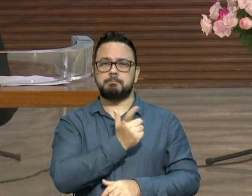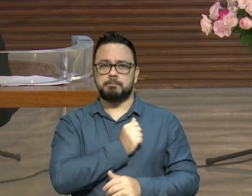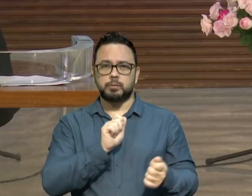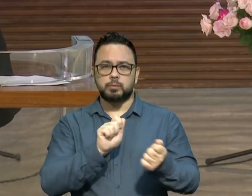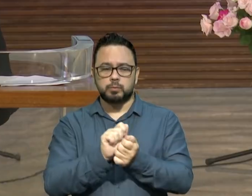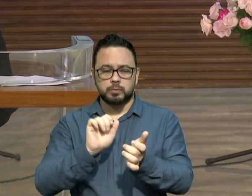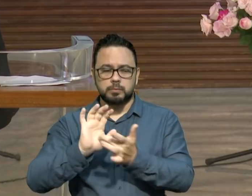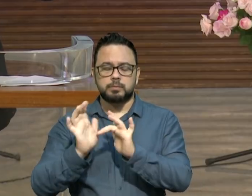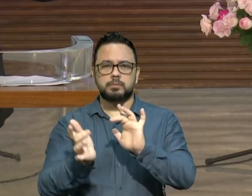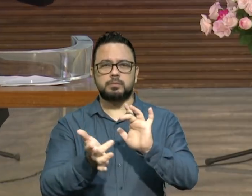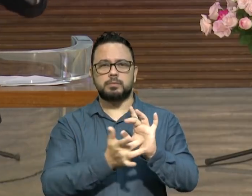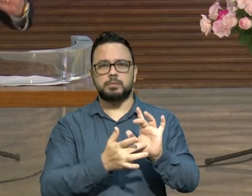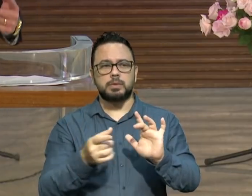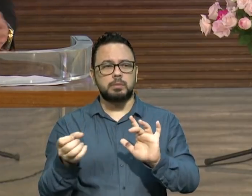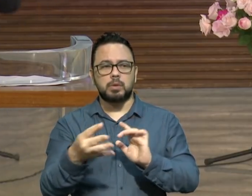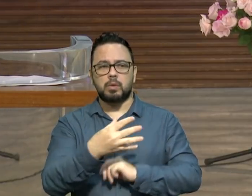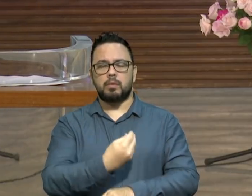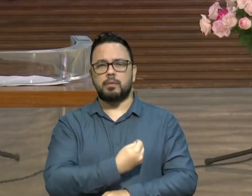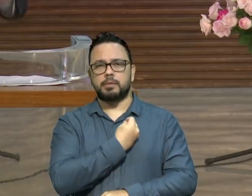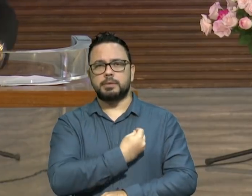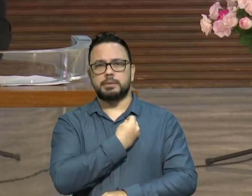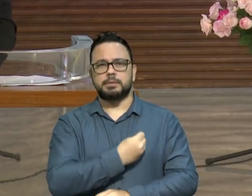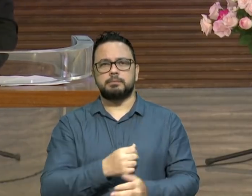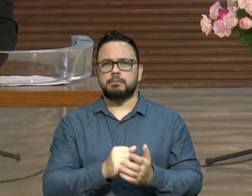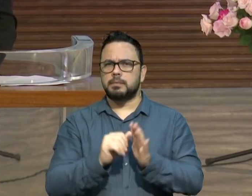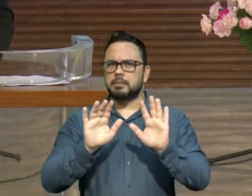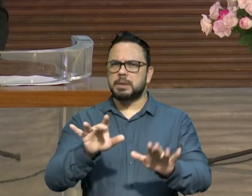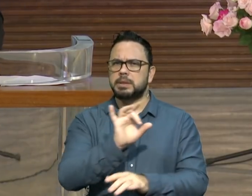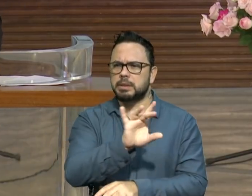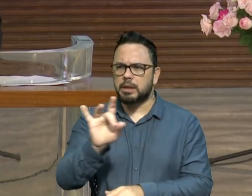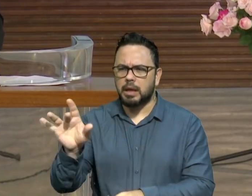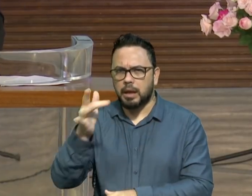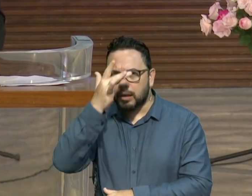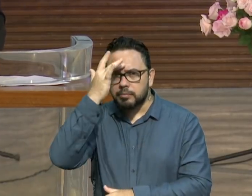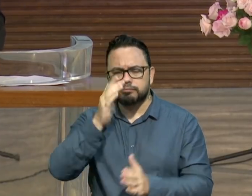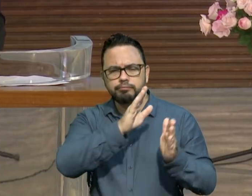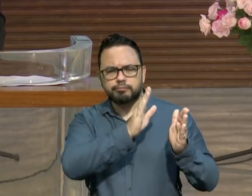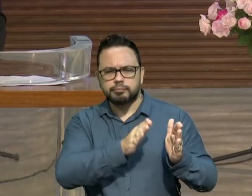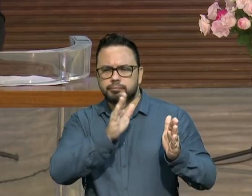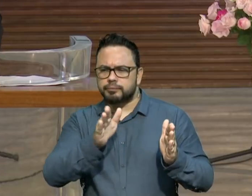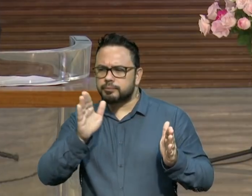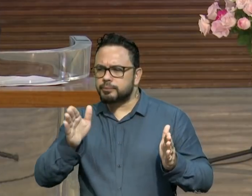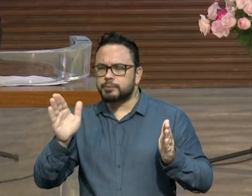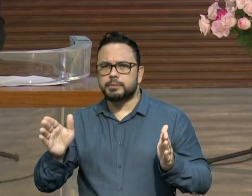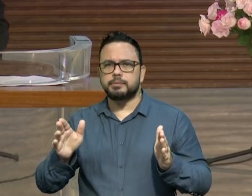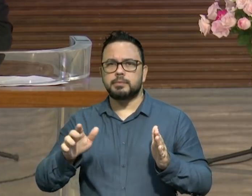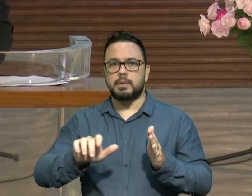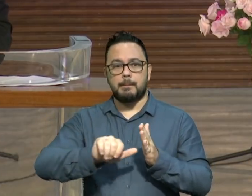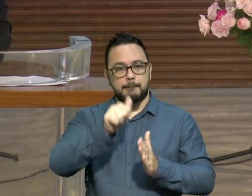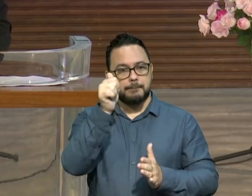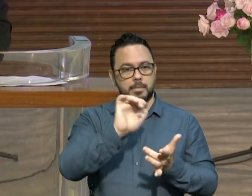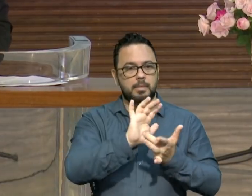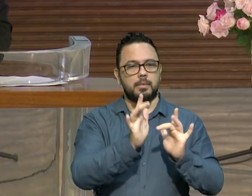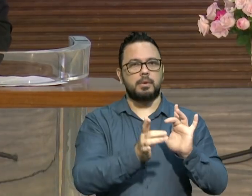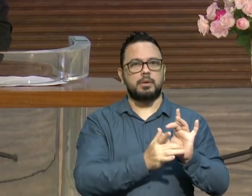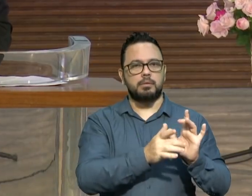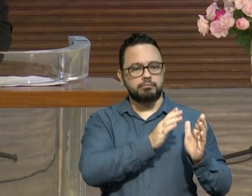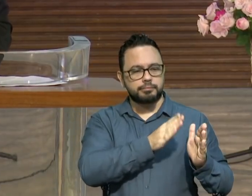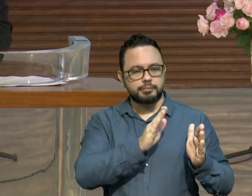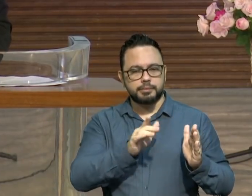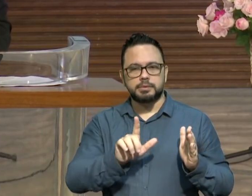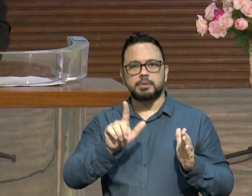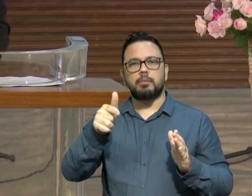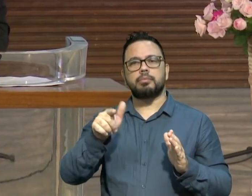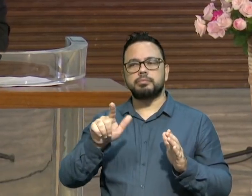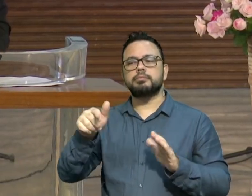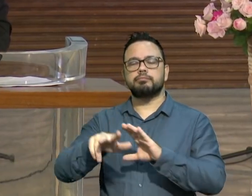vinificação uma nova vida cada um porém por sua própria ordem Cristo as Primícias depois os que são de Cristo